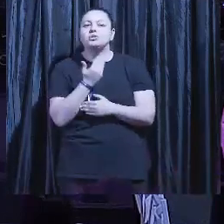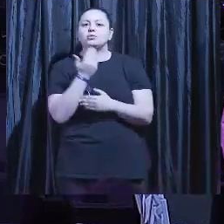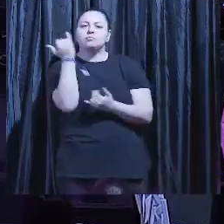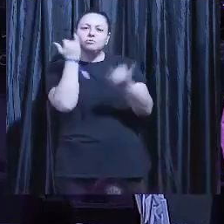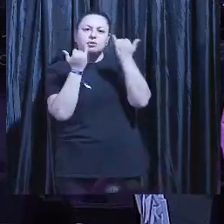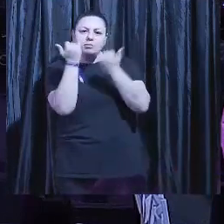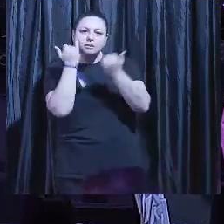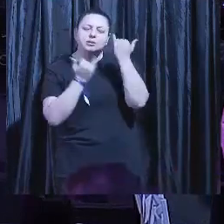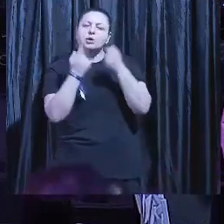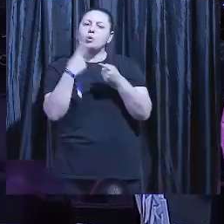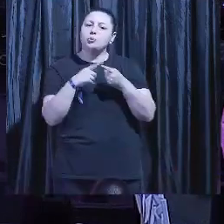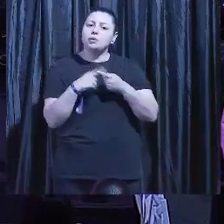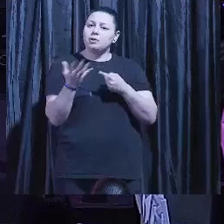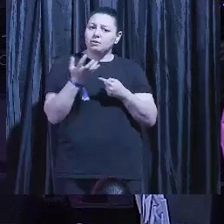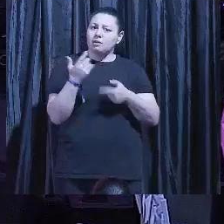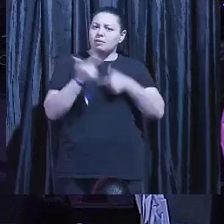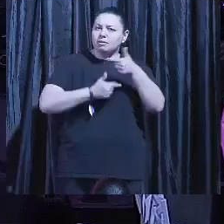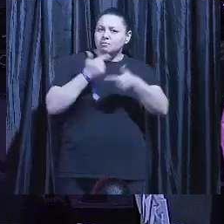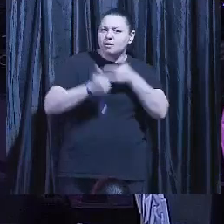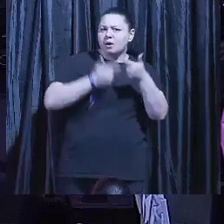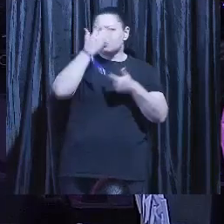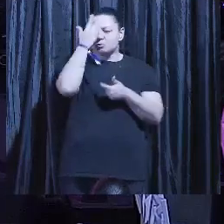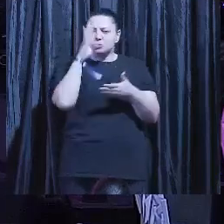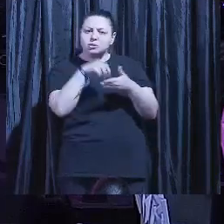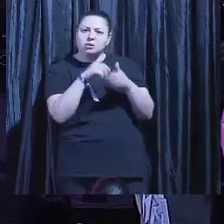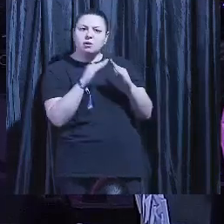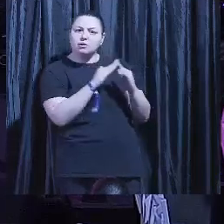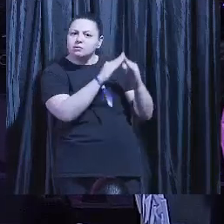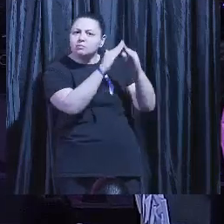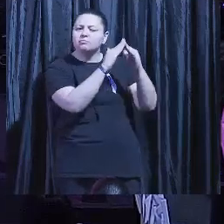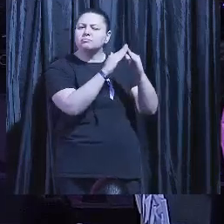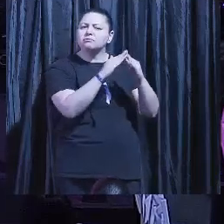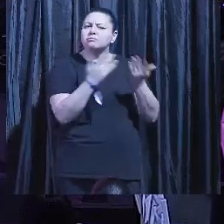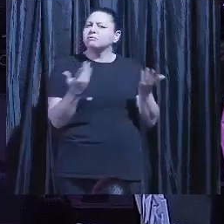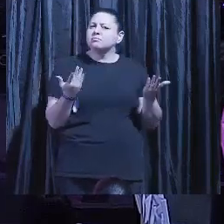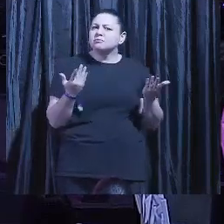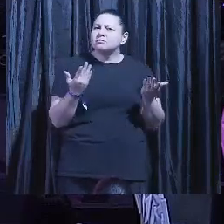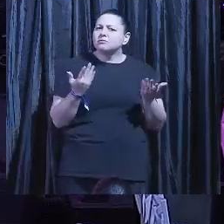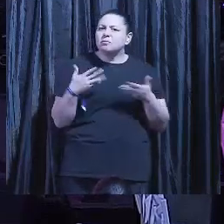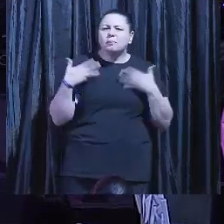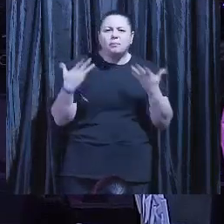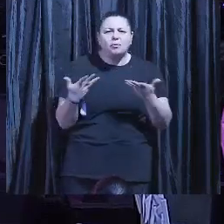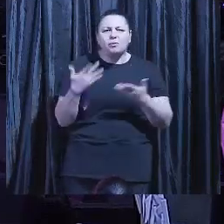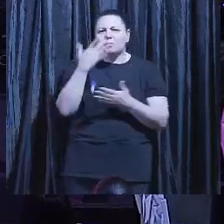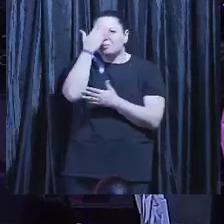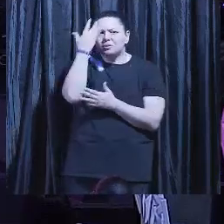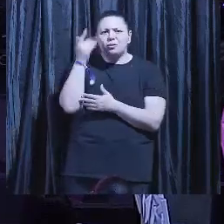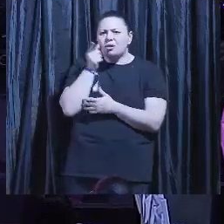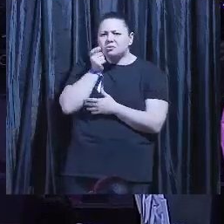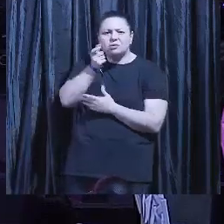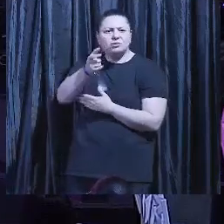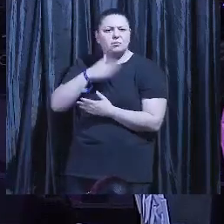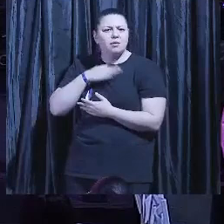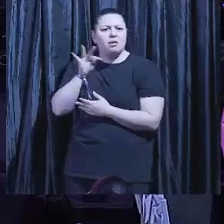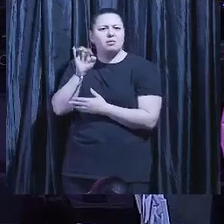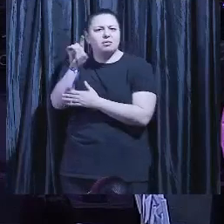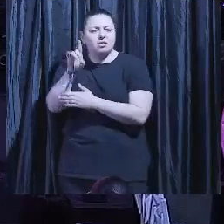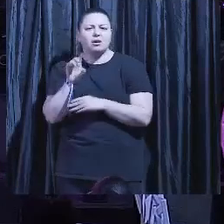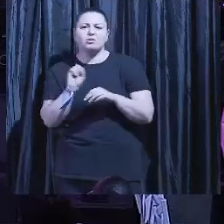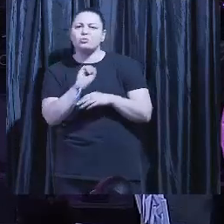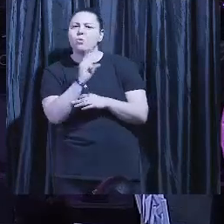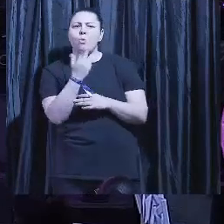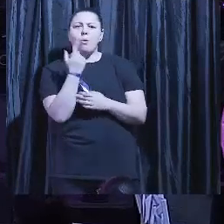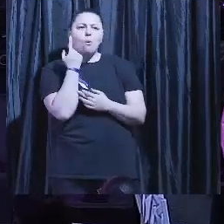e trabalhar com a galera de quebrada. Aí eu falei, pô, gente, parece que ninguém assistiu meu TED, parece que ninguém ouviu a Adriana Barbosa, parece que